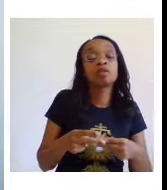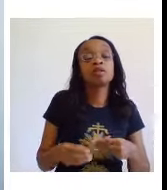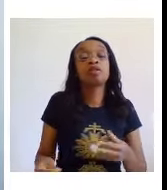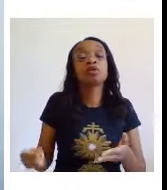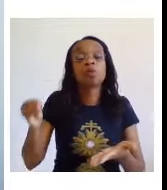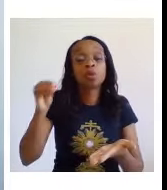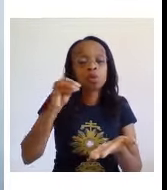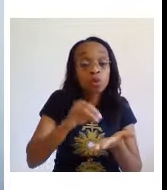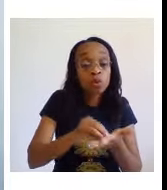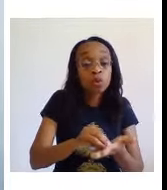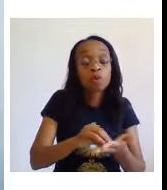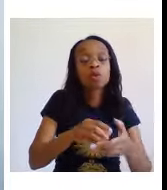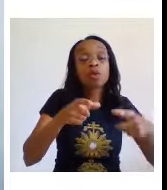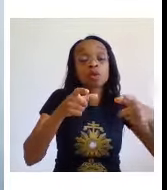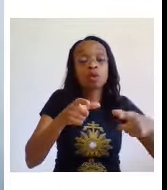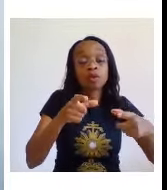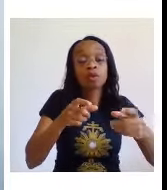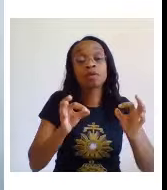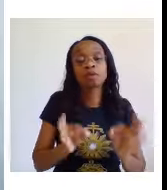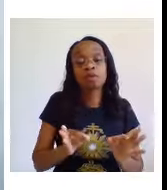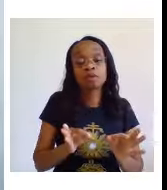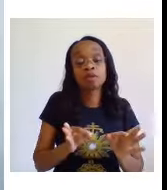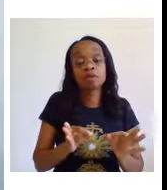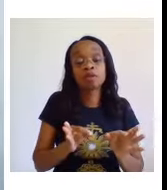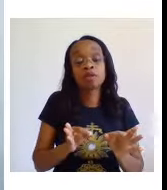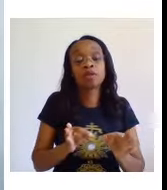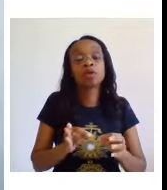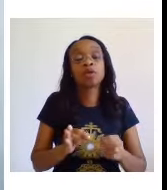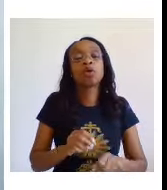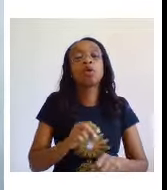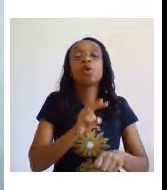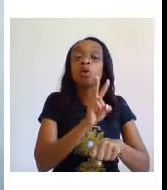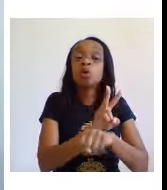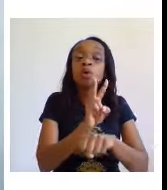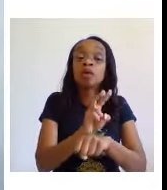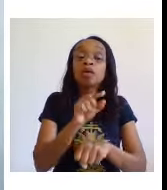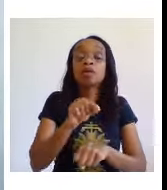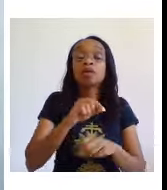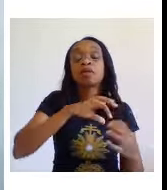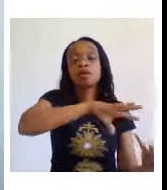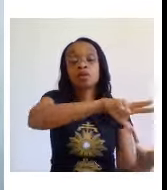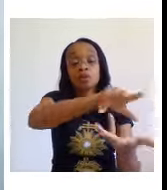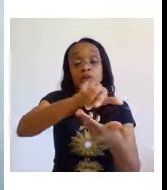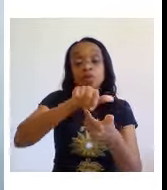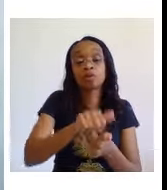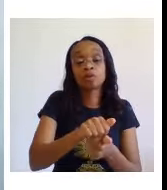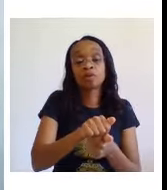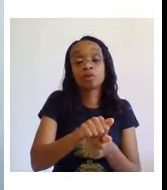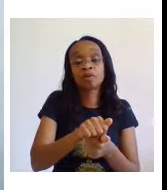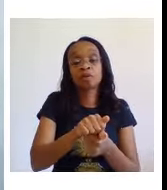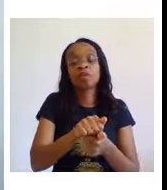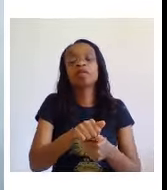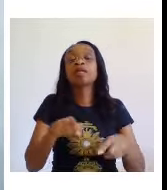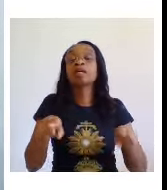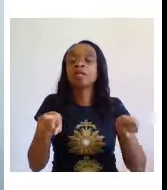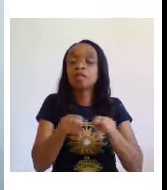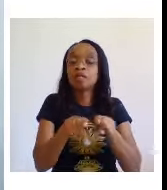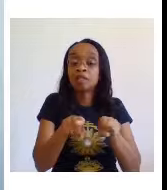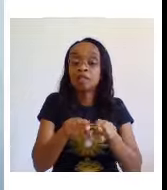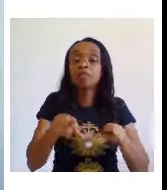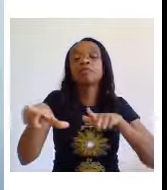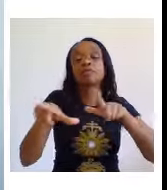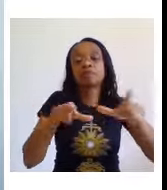correta e eficiente. Ela não só impacta no cuidado da casa comum, como ela gera trabalho e renda para 40